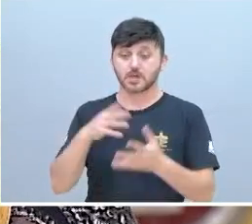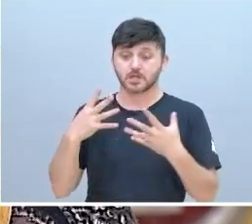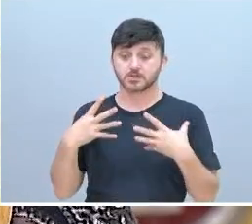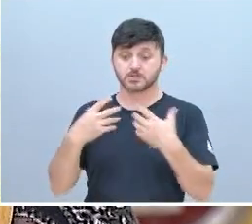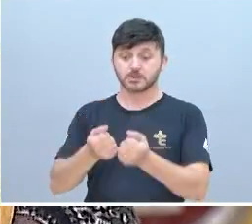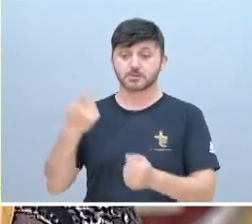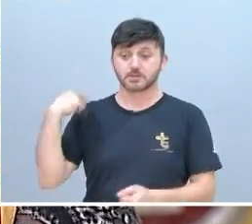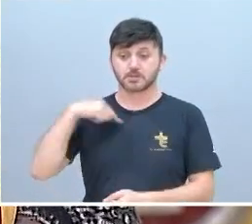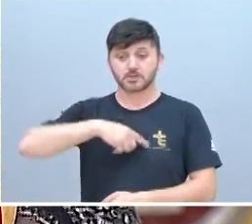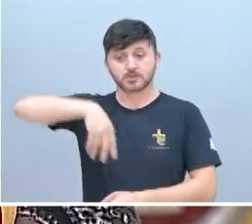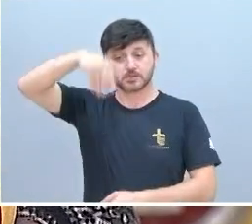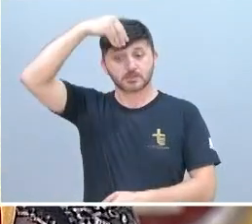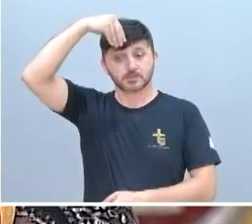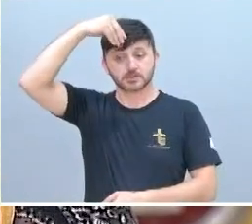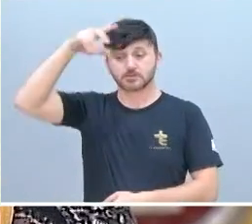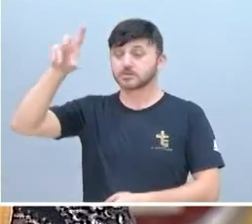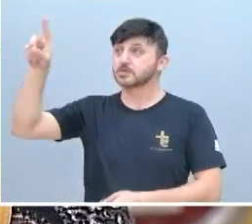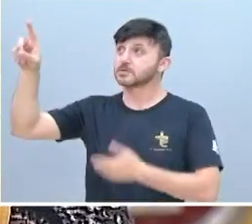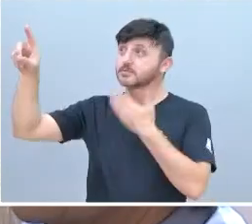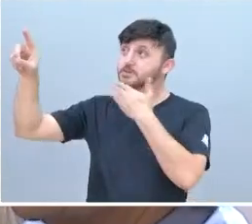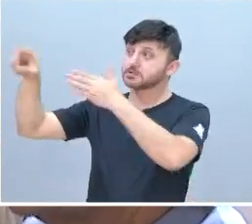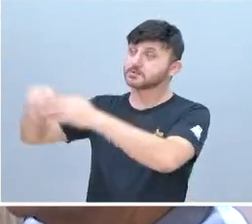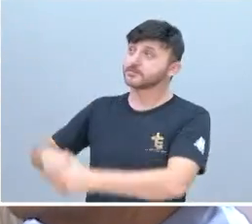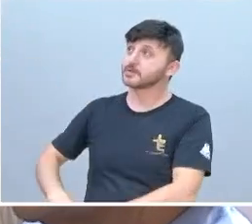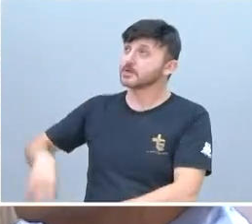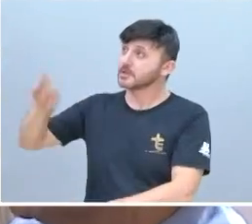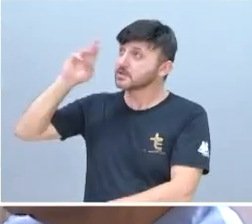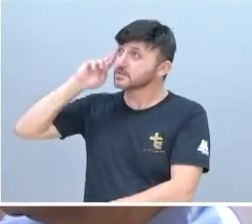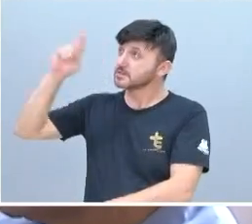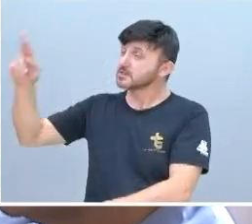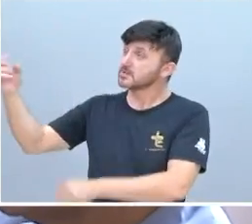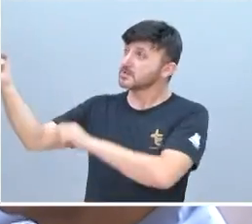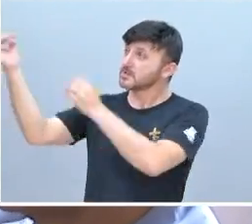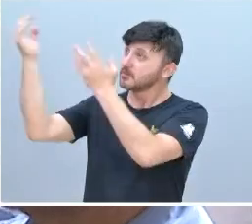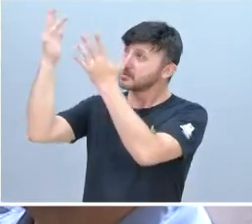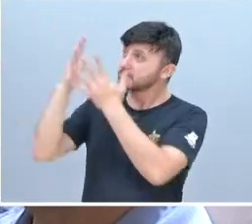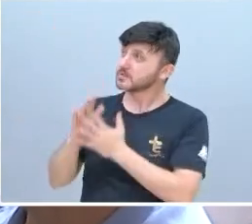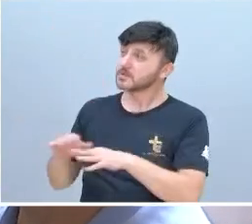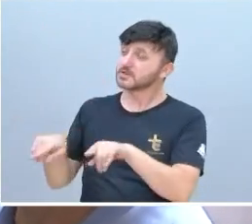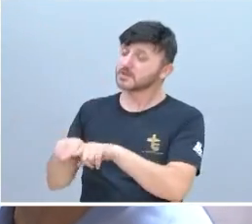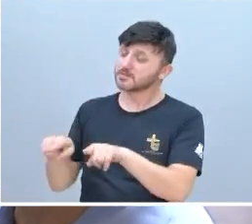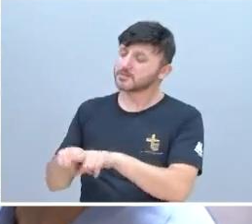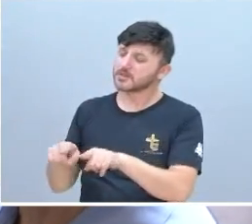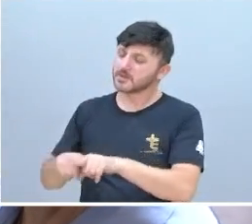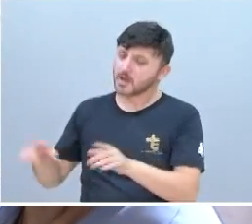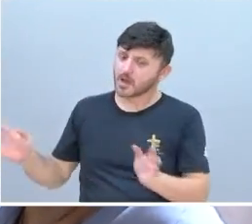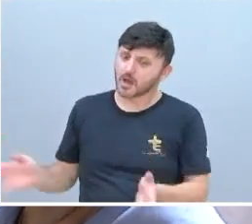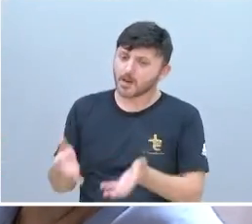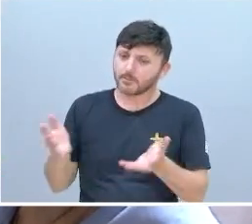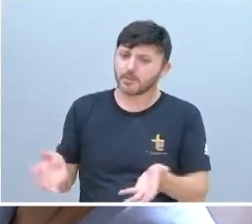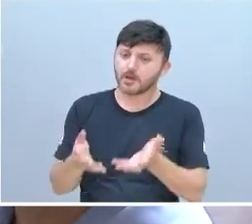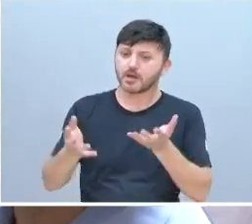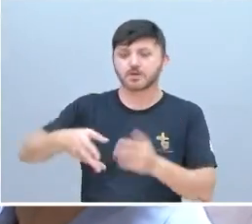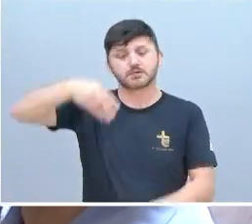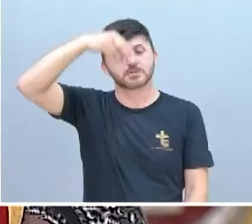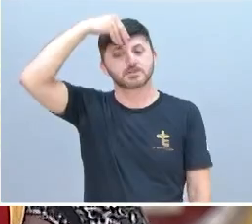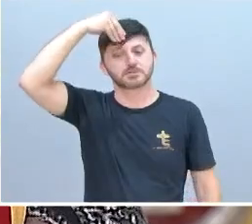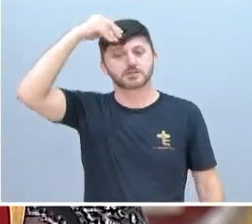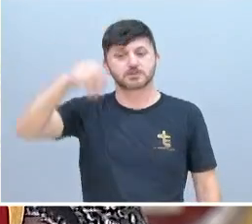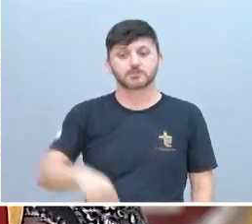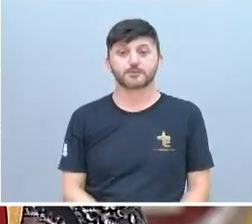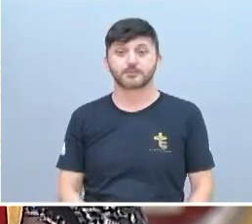nosso batismo, nós vos pedimos. Atendei-nos, Senhor, e reavivai o nosso